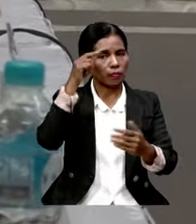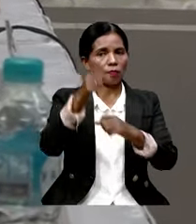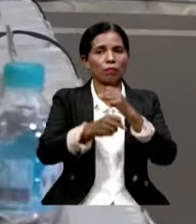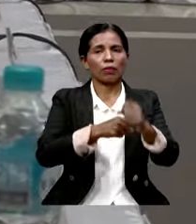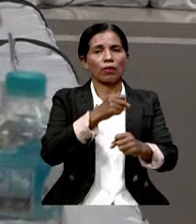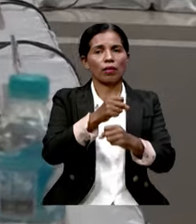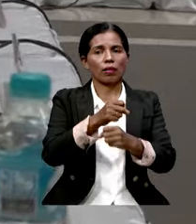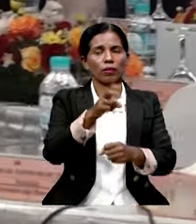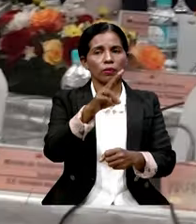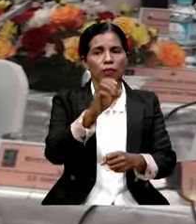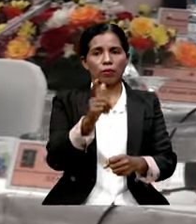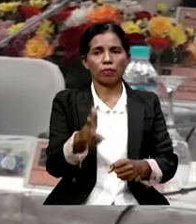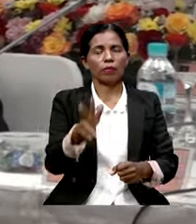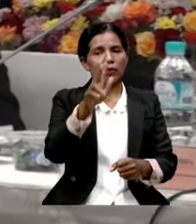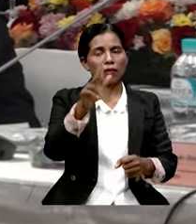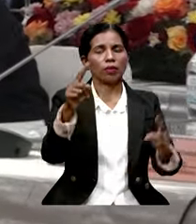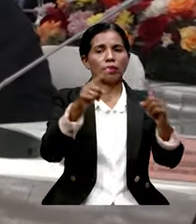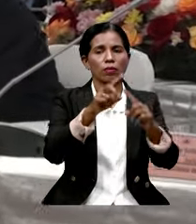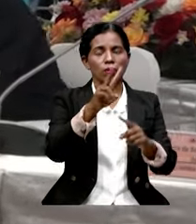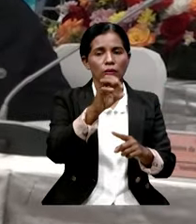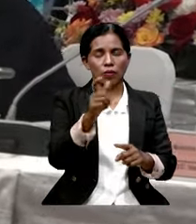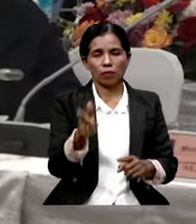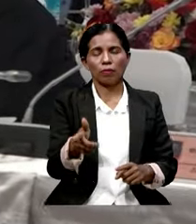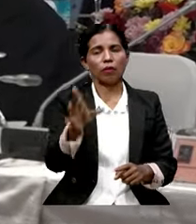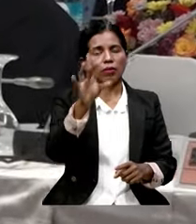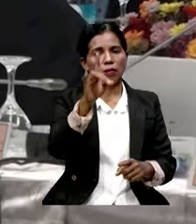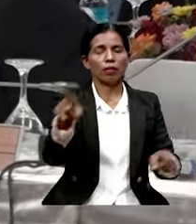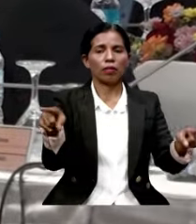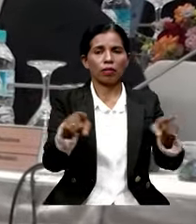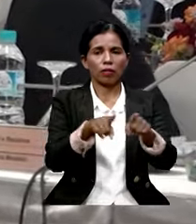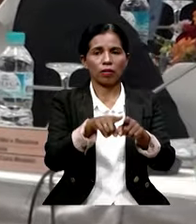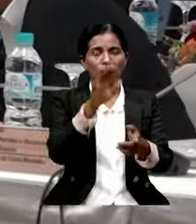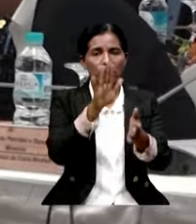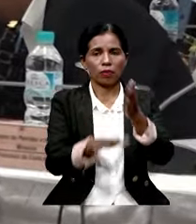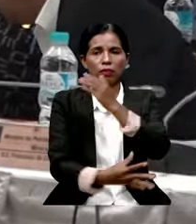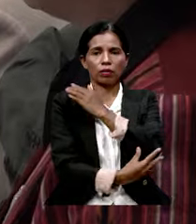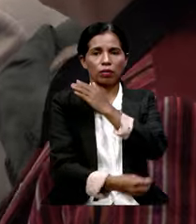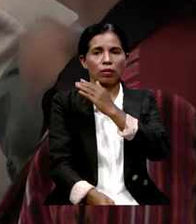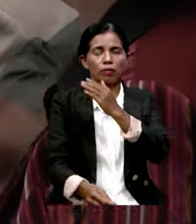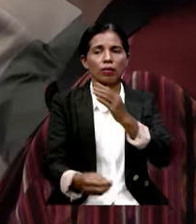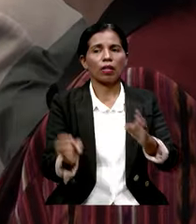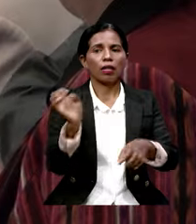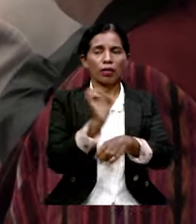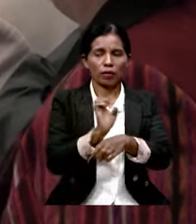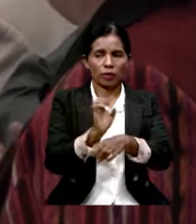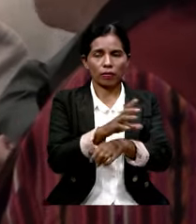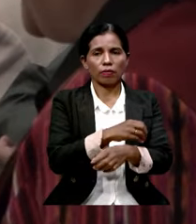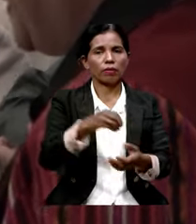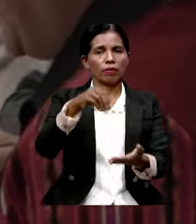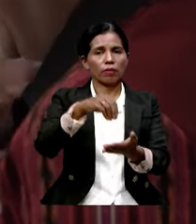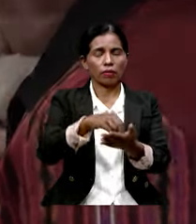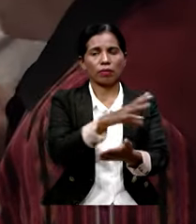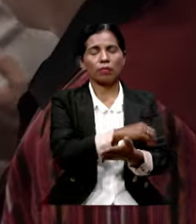rua Ronulo Ressin Tolu, Tori um rua Ronulo Ressin Walu, Macanesa Reduzquiac, crescimento econômico, investimento